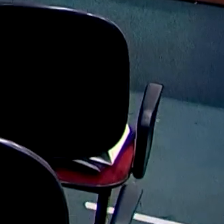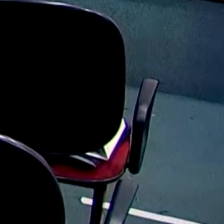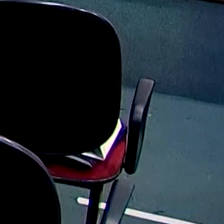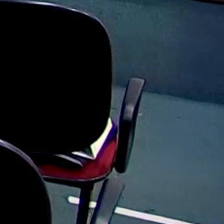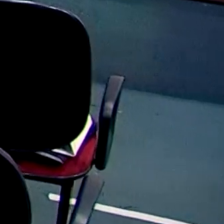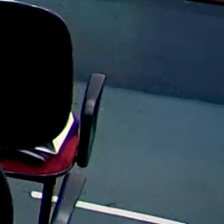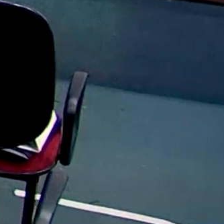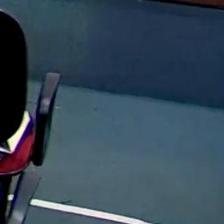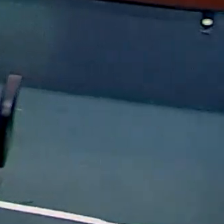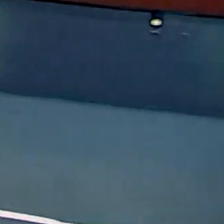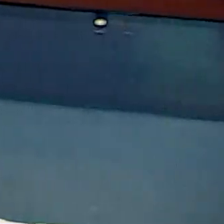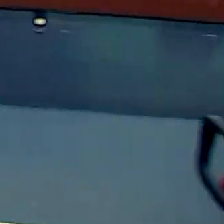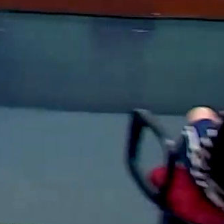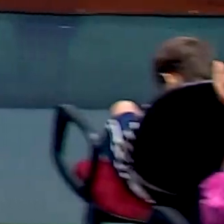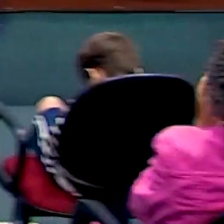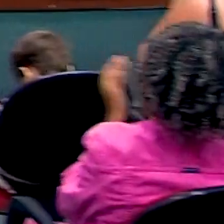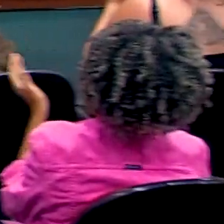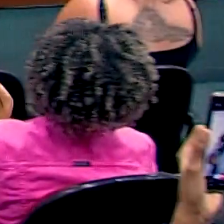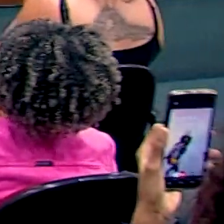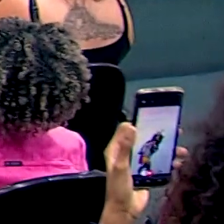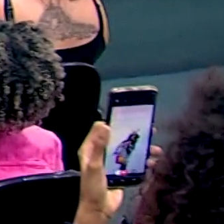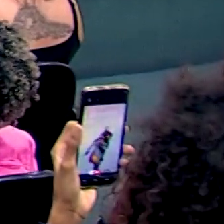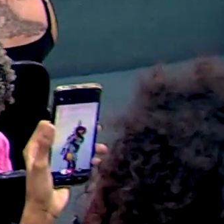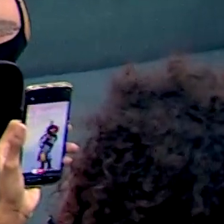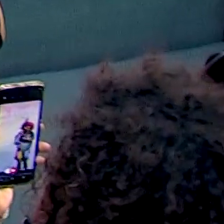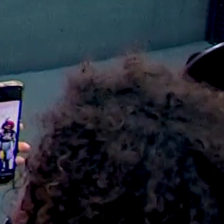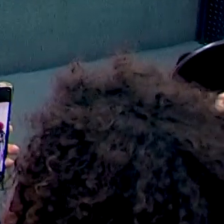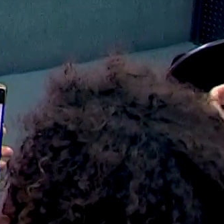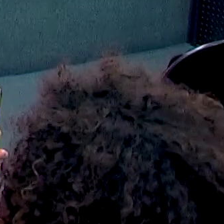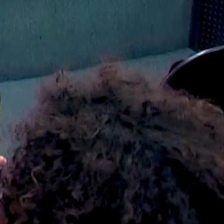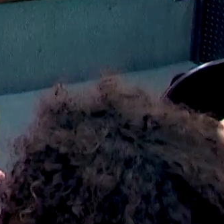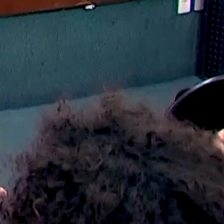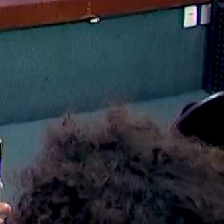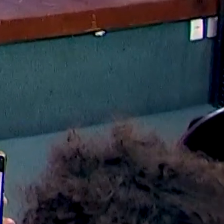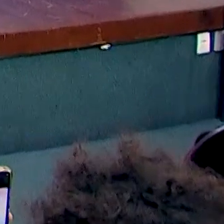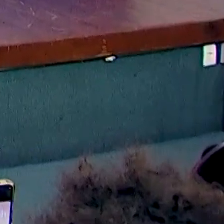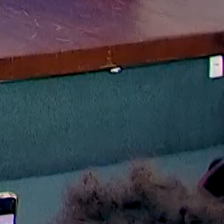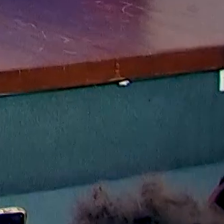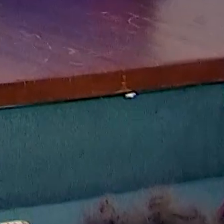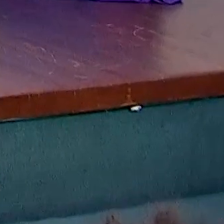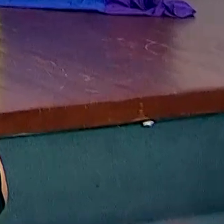pay my light bill, take care of my business.